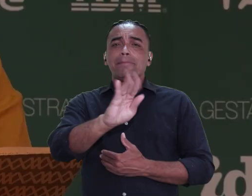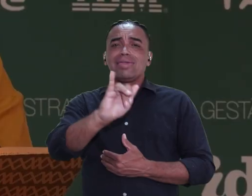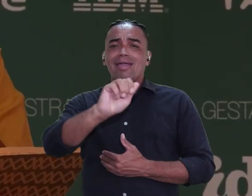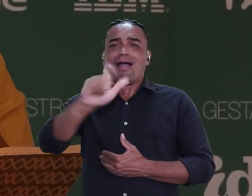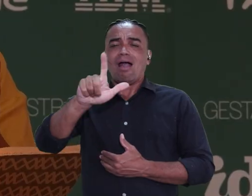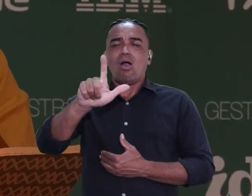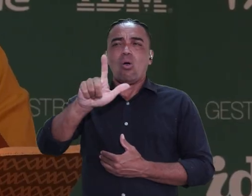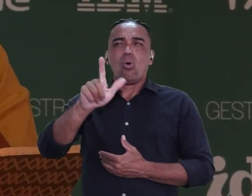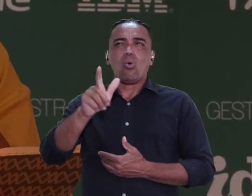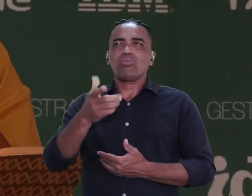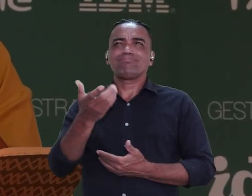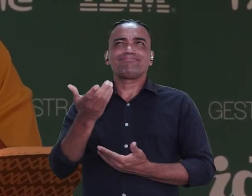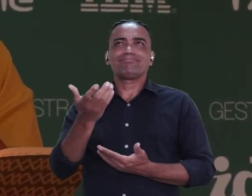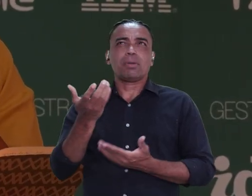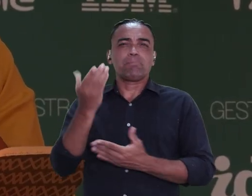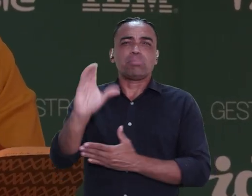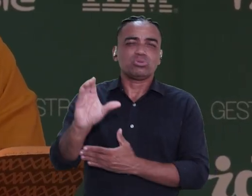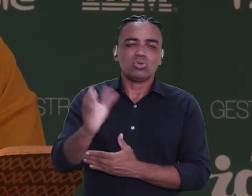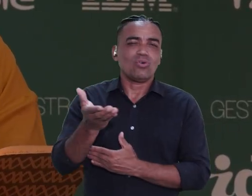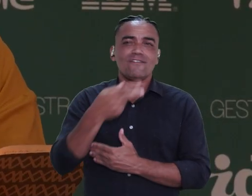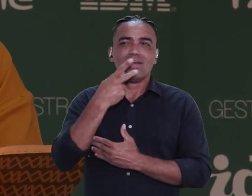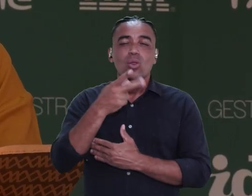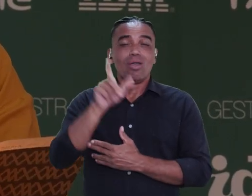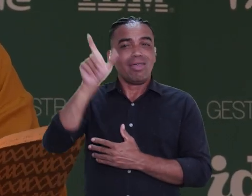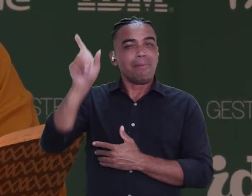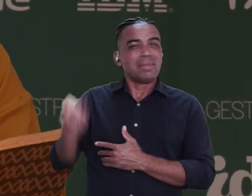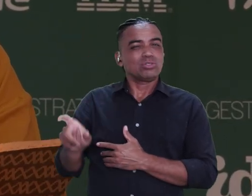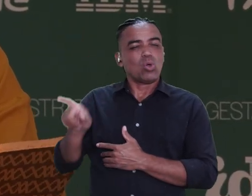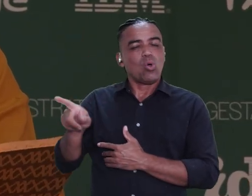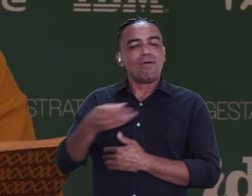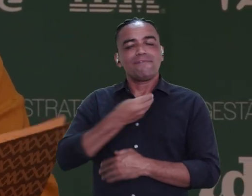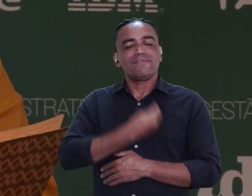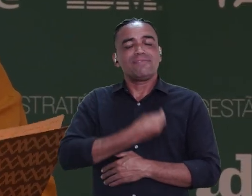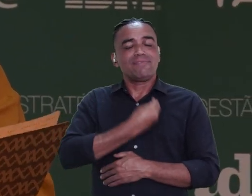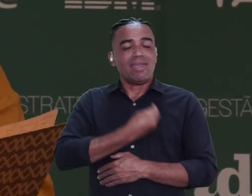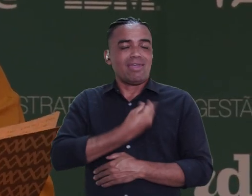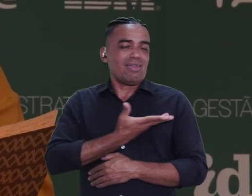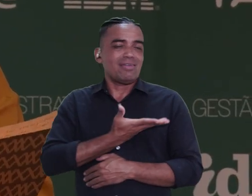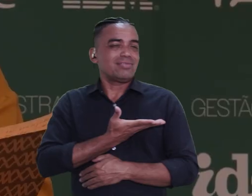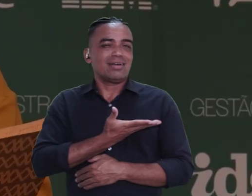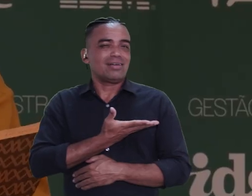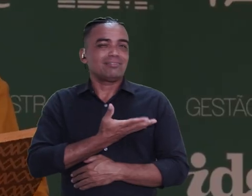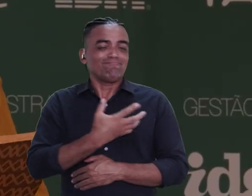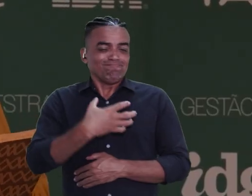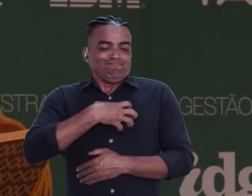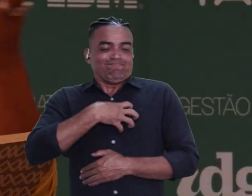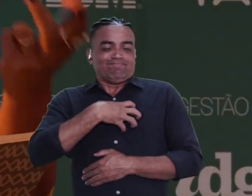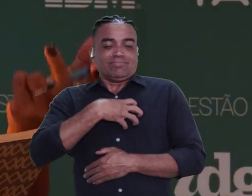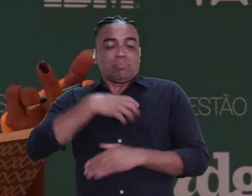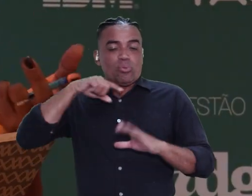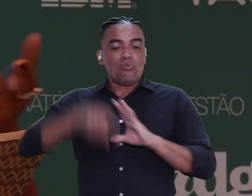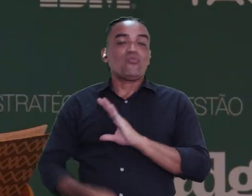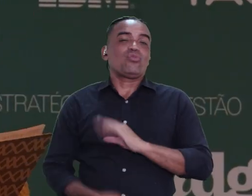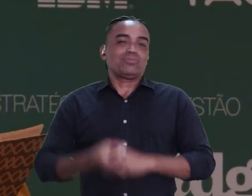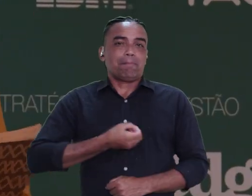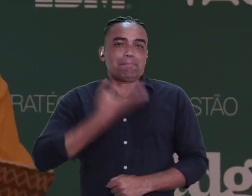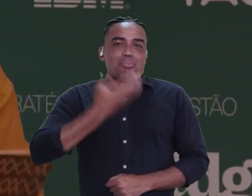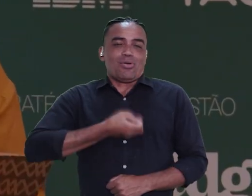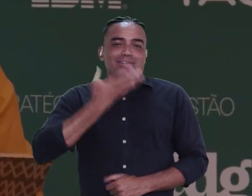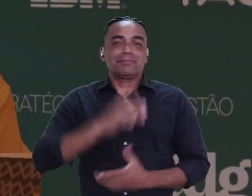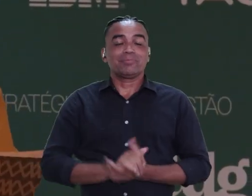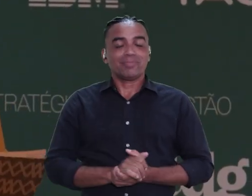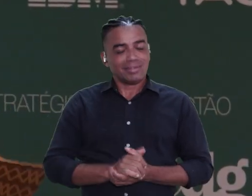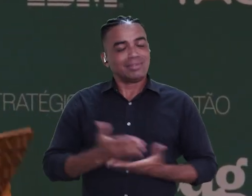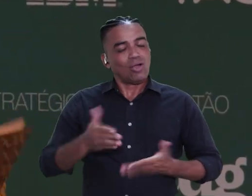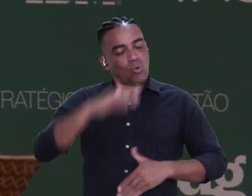uma pessoa que viveu uma vida em estado de poesia. Então, o poema de hoje